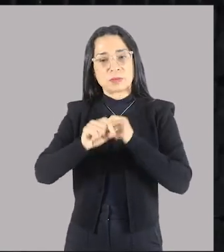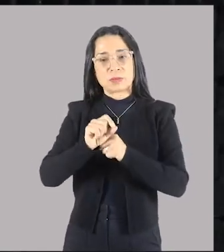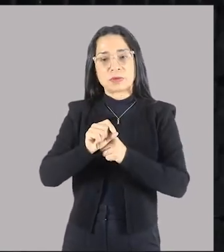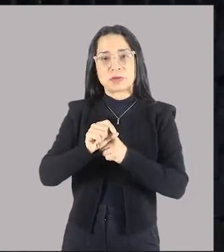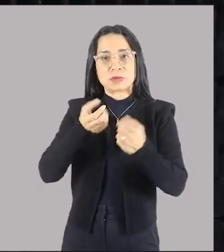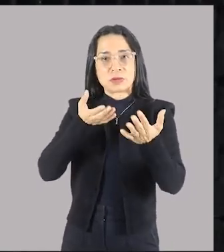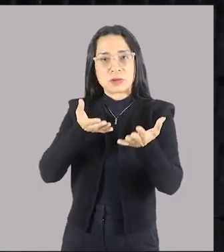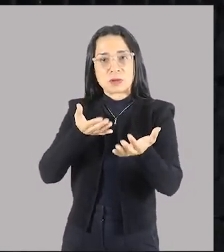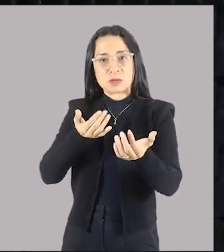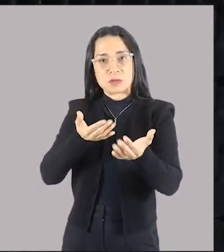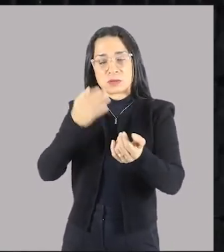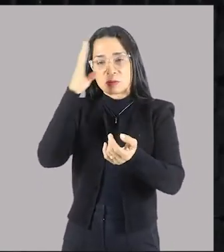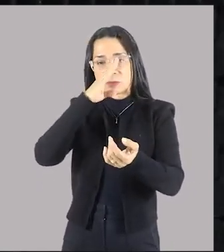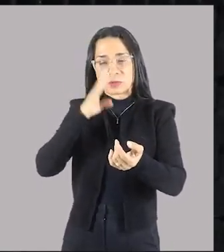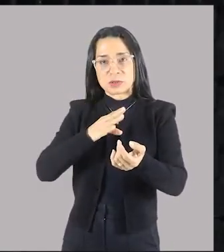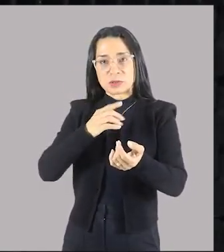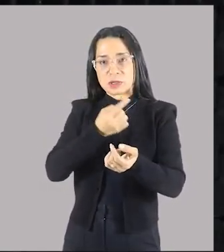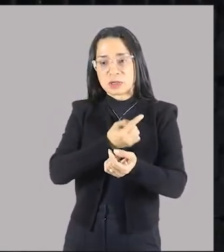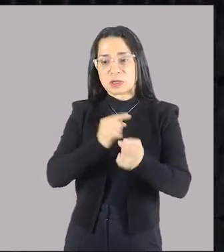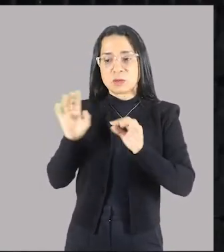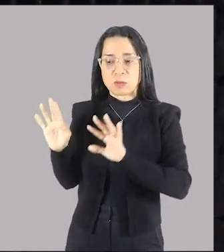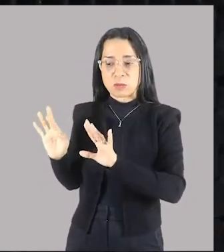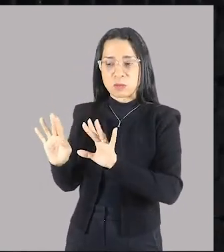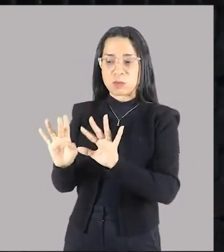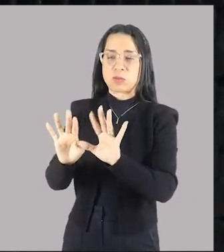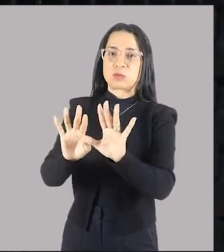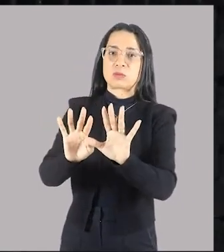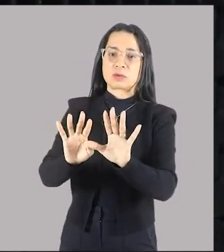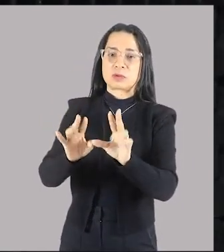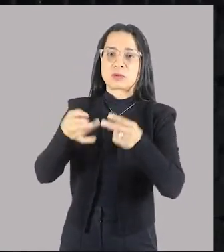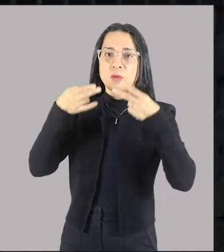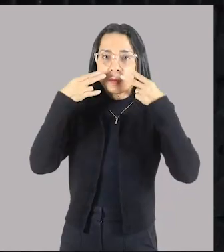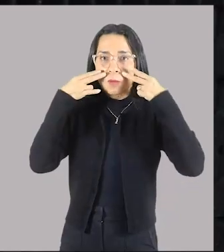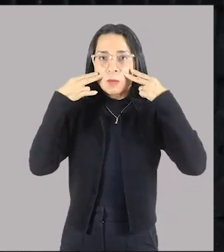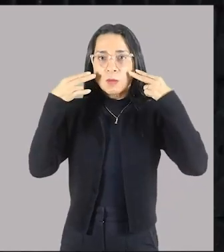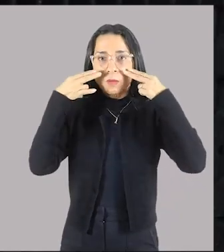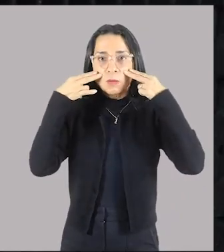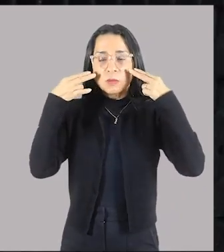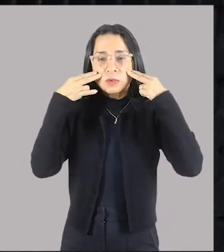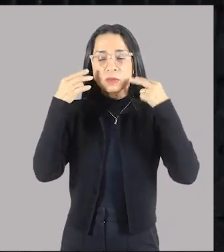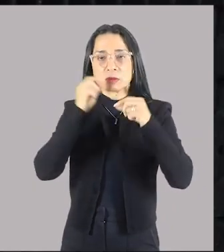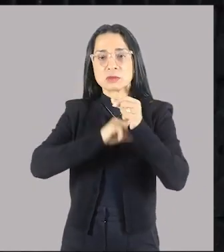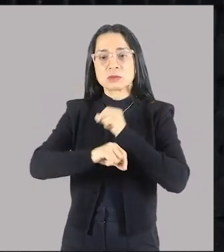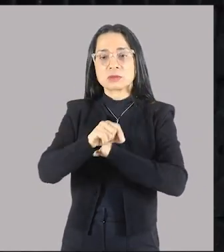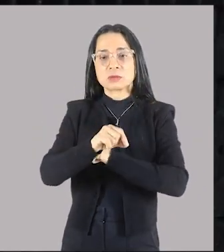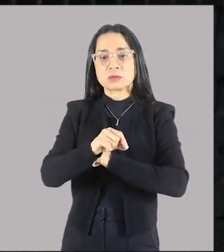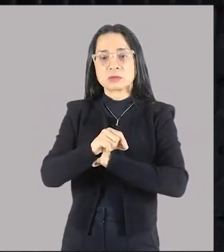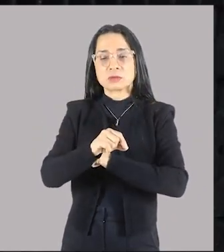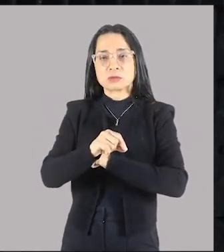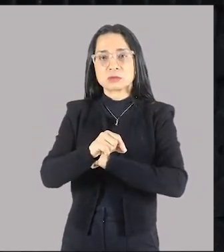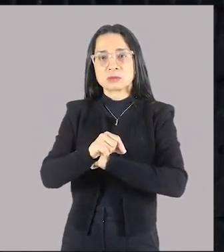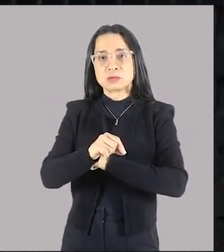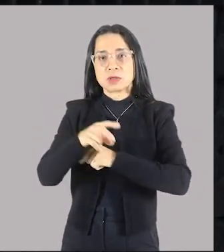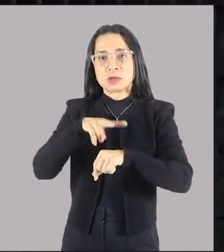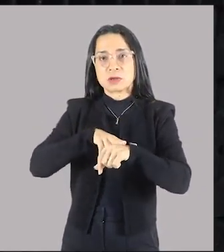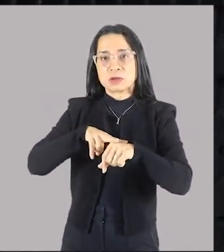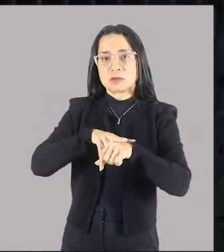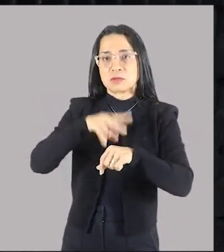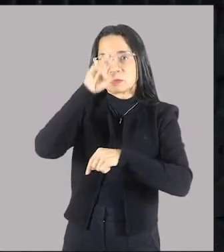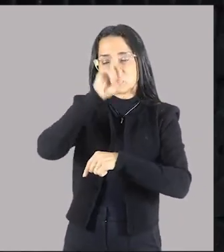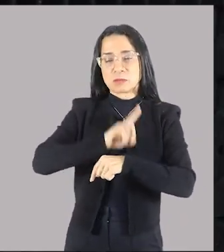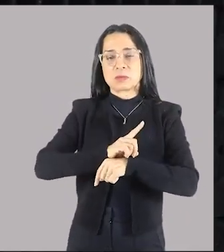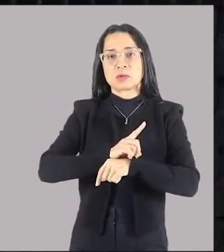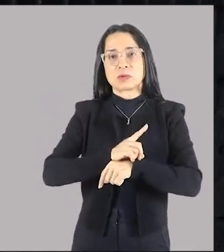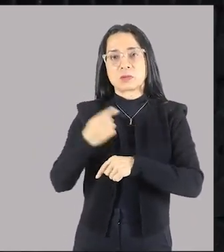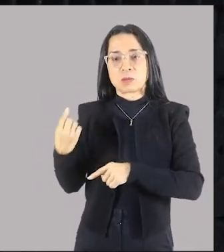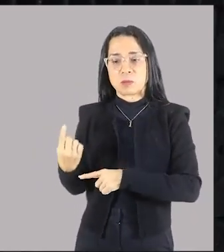indo para as ruas, pintando o seu rosto de verde e amarelo, indo para as ruas e